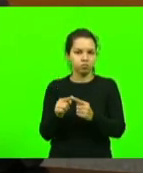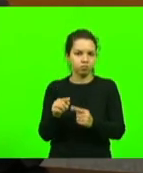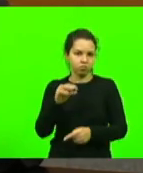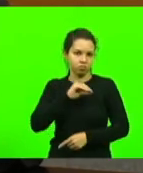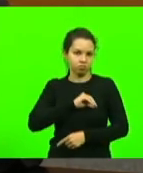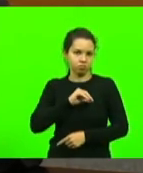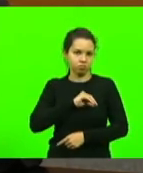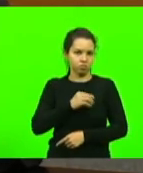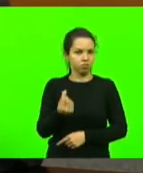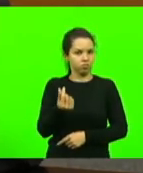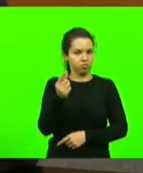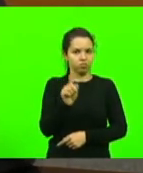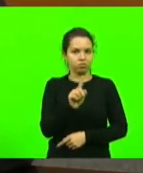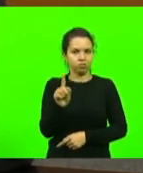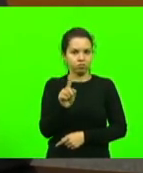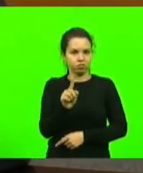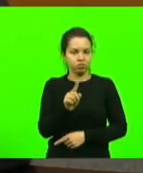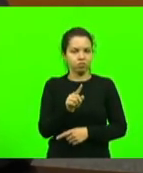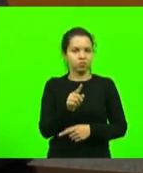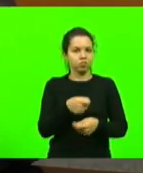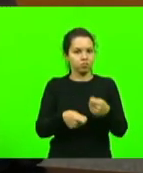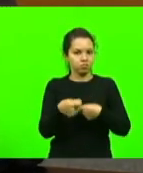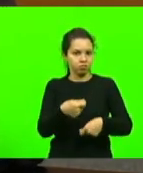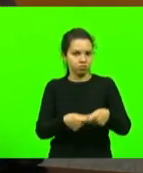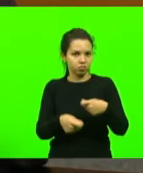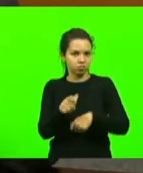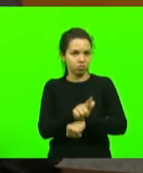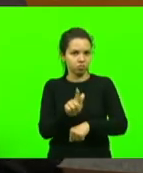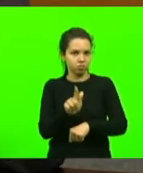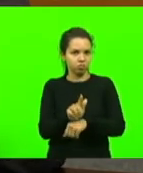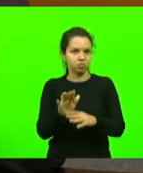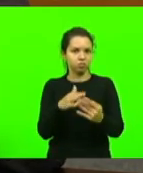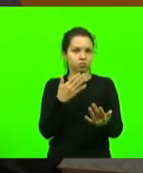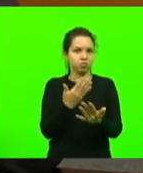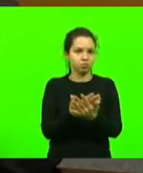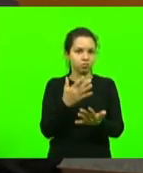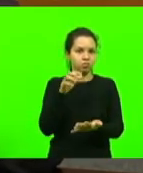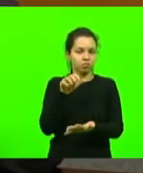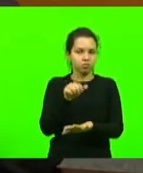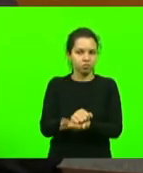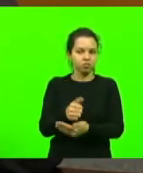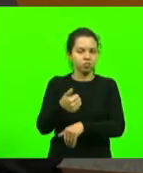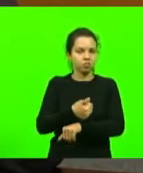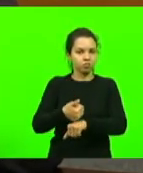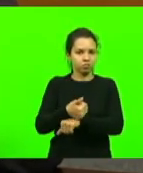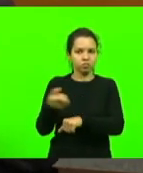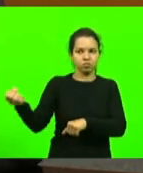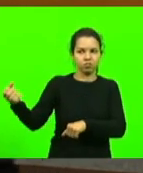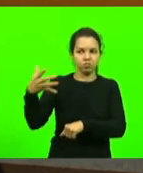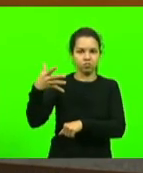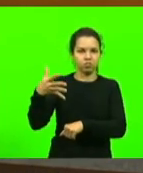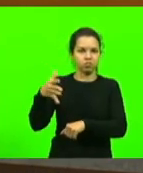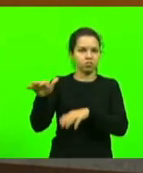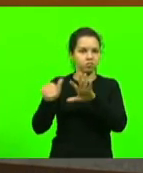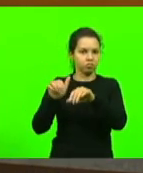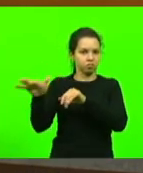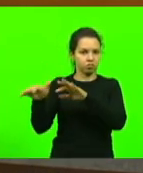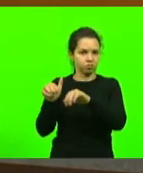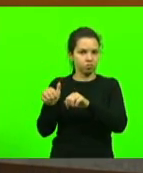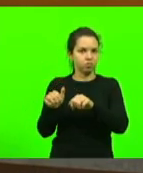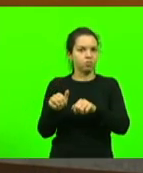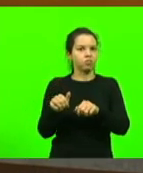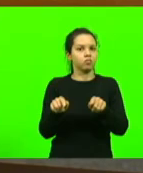lucrativo a administrar gestiona escola e contrataram os profissionais e e inclusive os